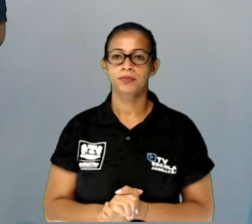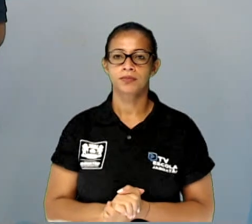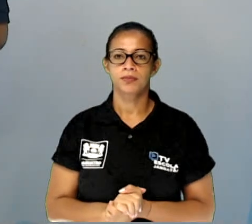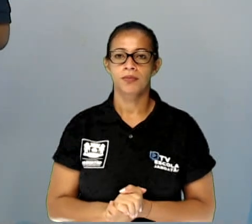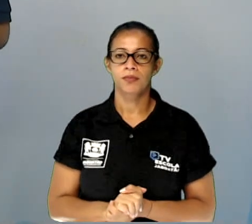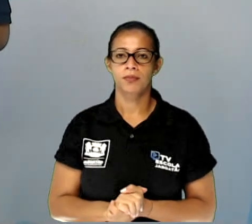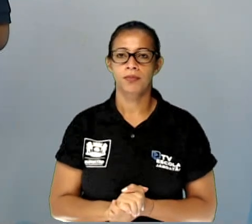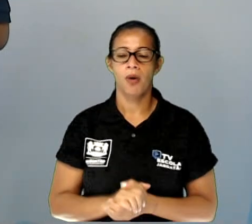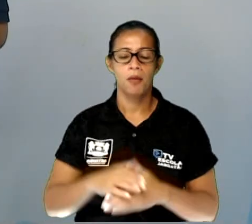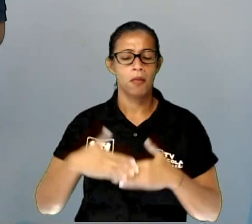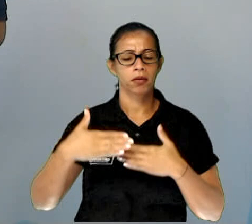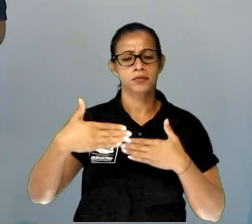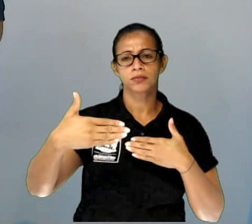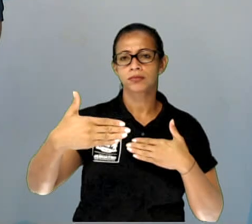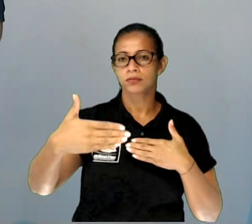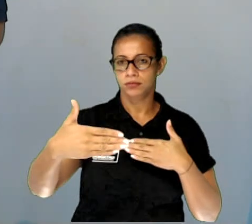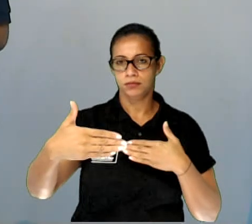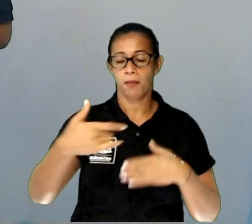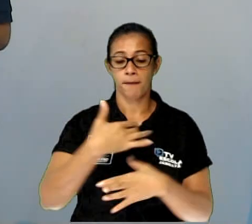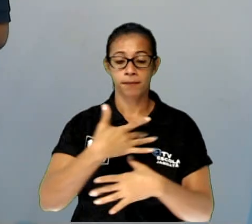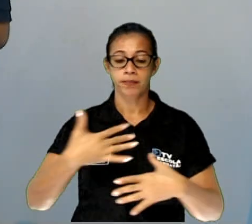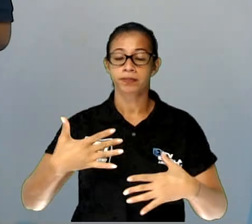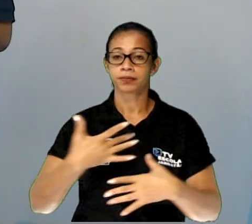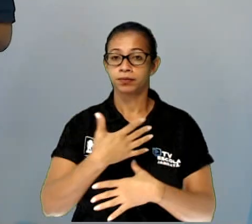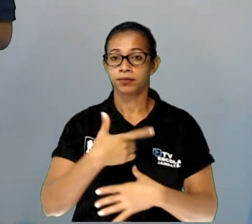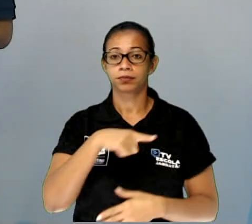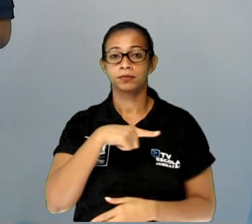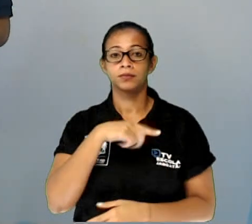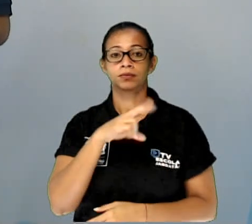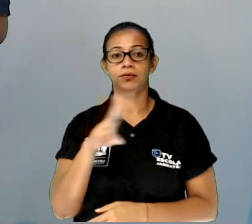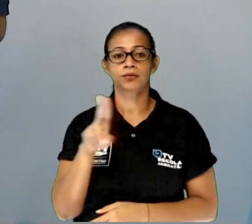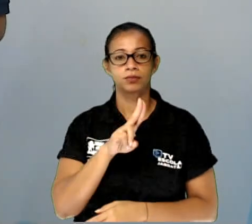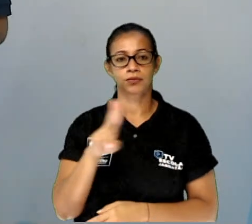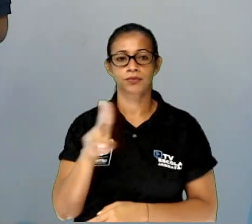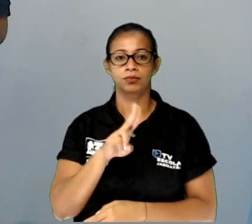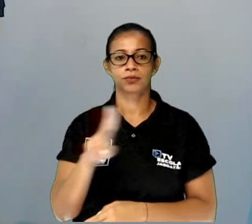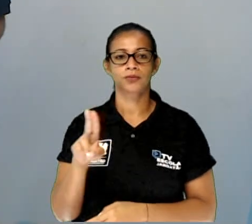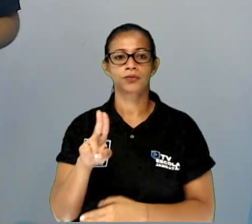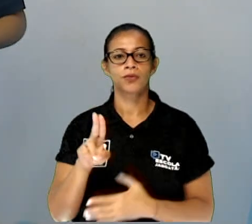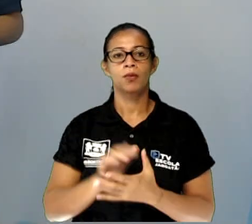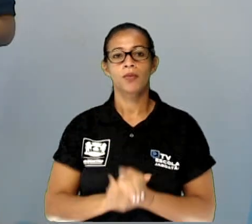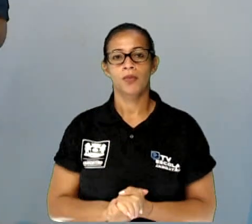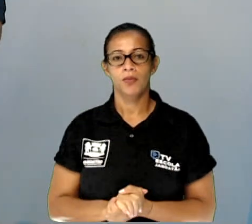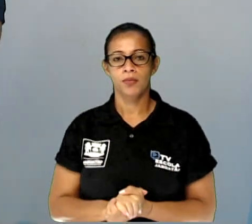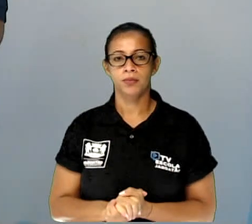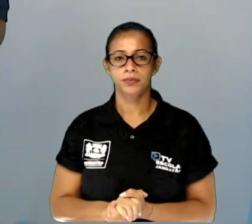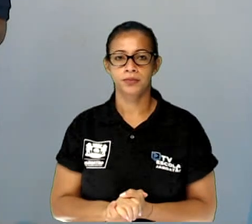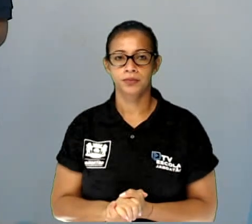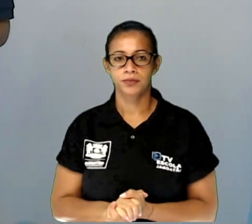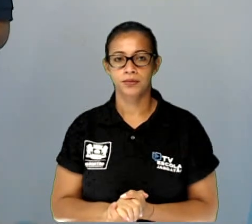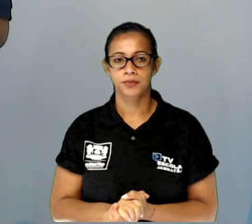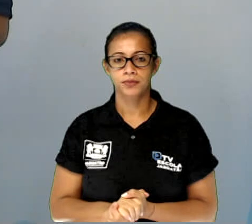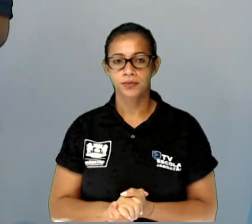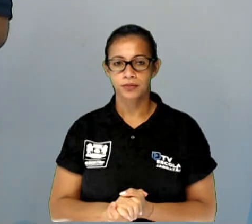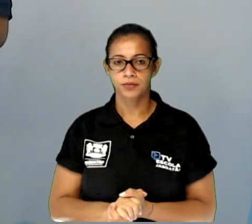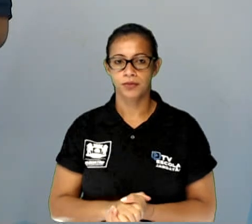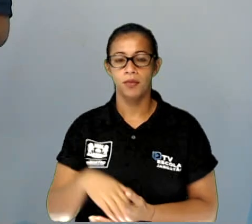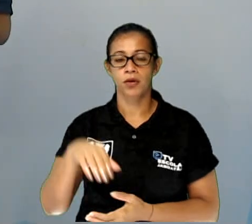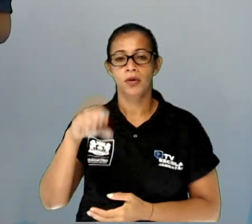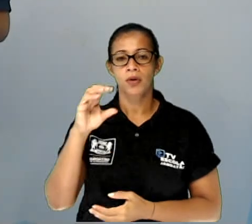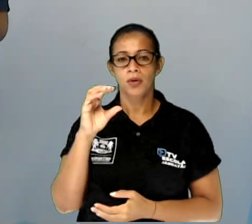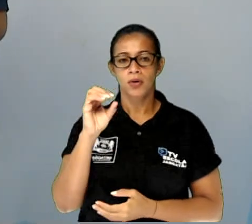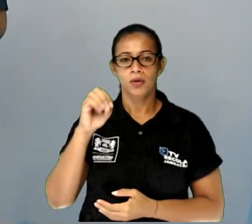tempo, a cidade passou a ser chamada de Constantinopla, em homenagem ali ao imperador Constantino, que foi um dos primeiros imperadores do